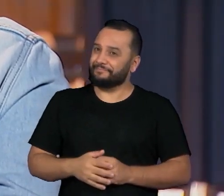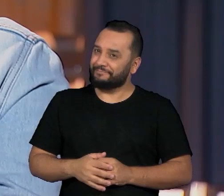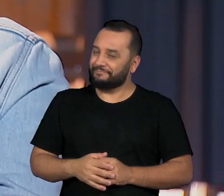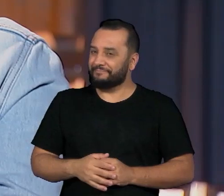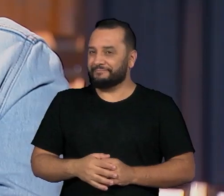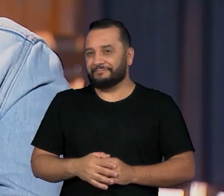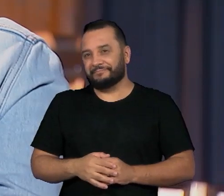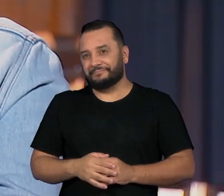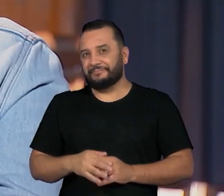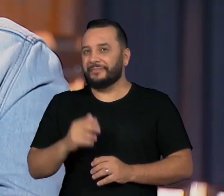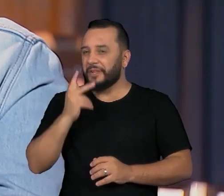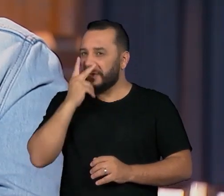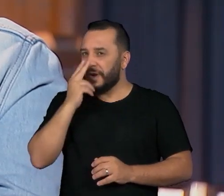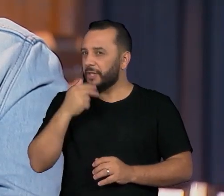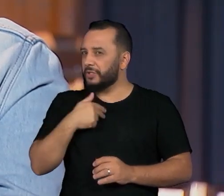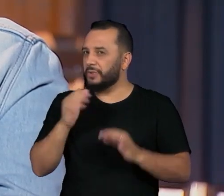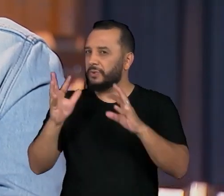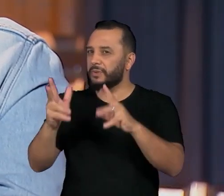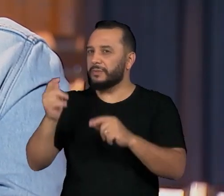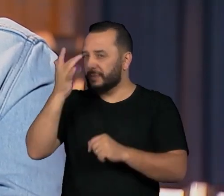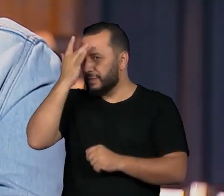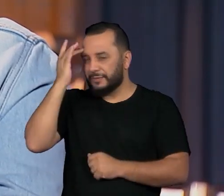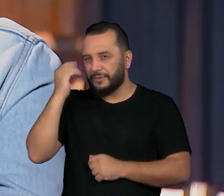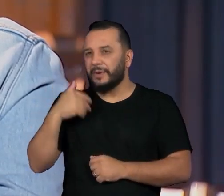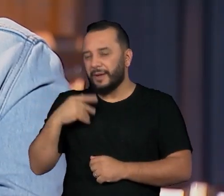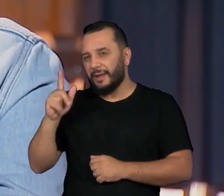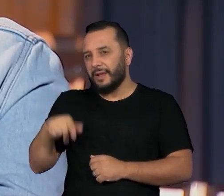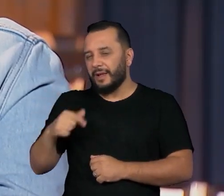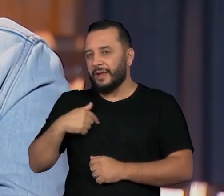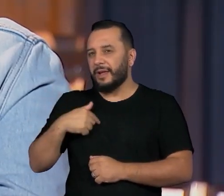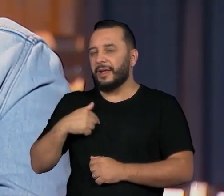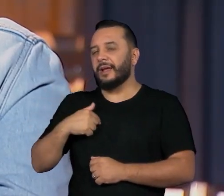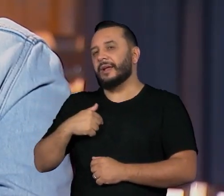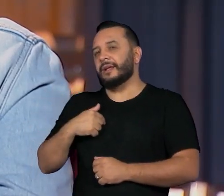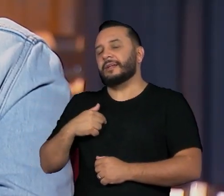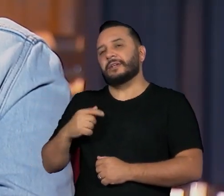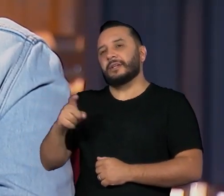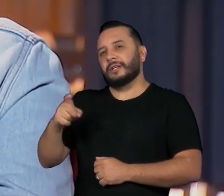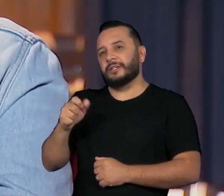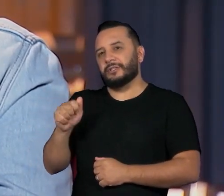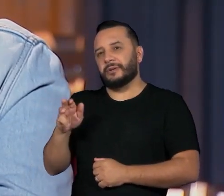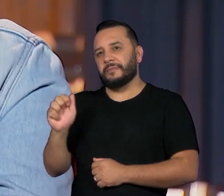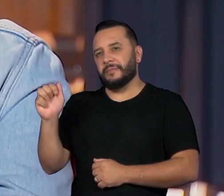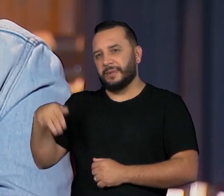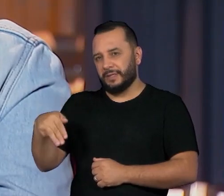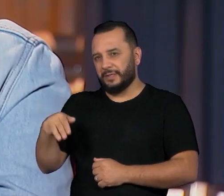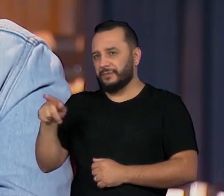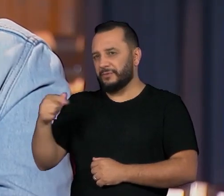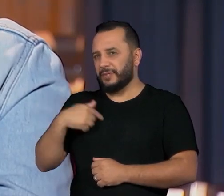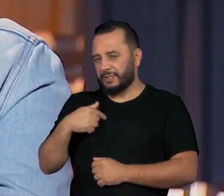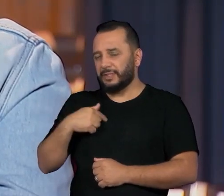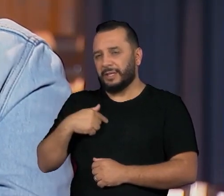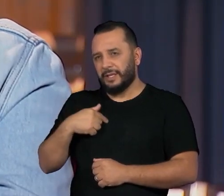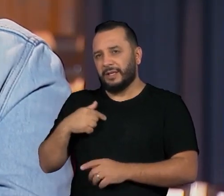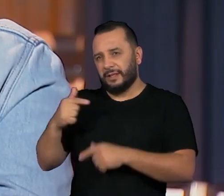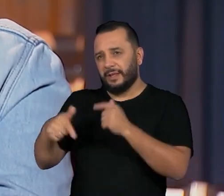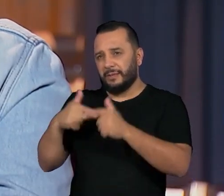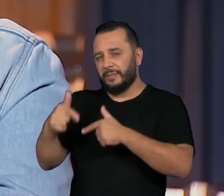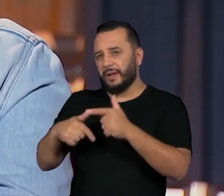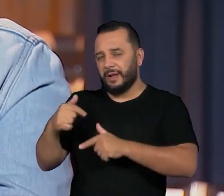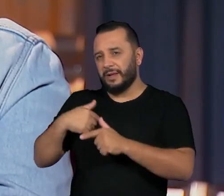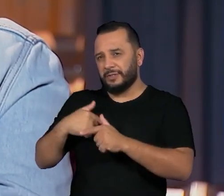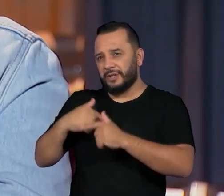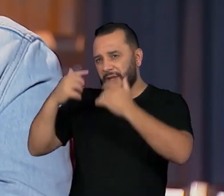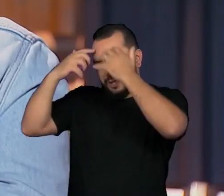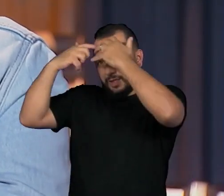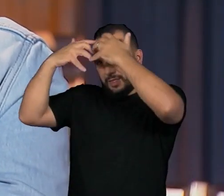acho que todo mundo é meio chamado e quando você trabalha com neurobiologia você entra